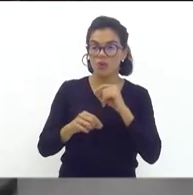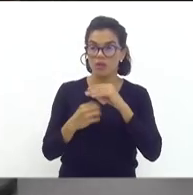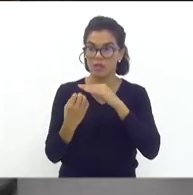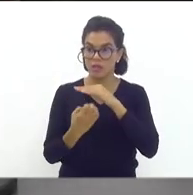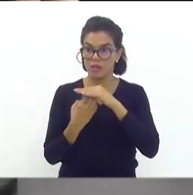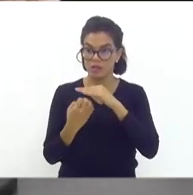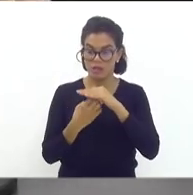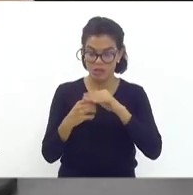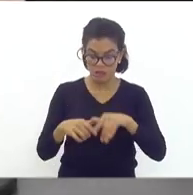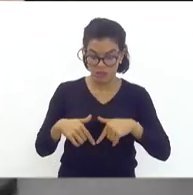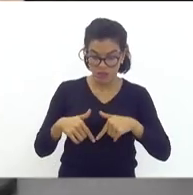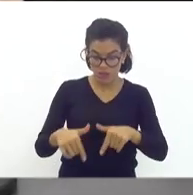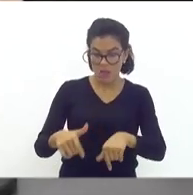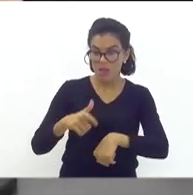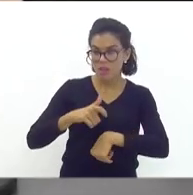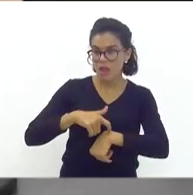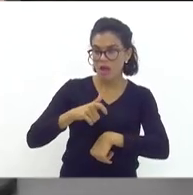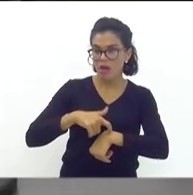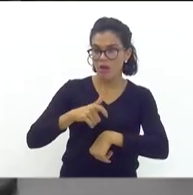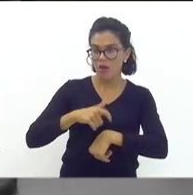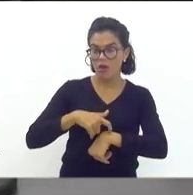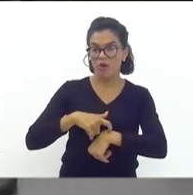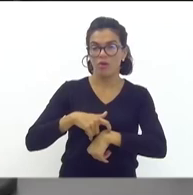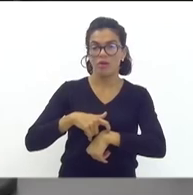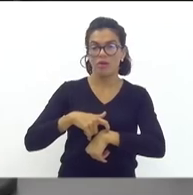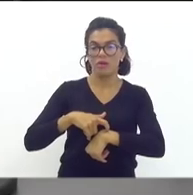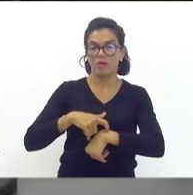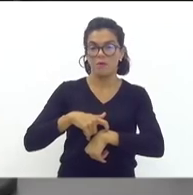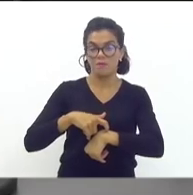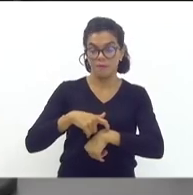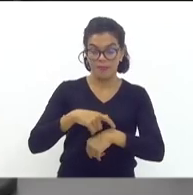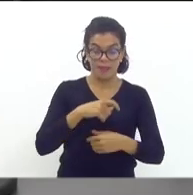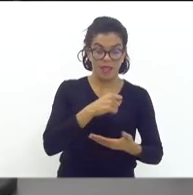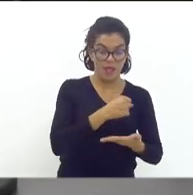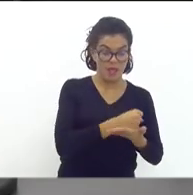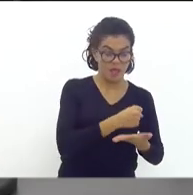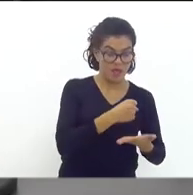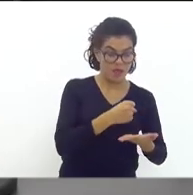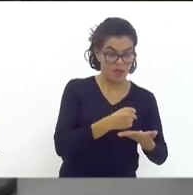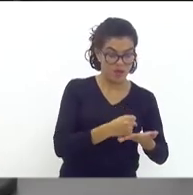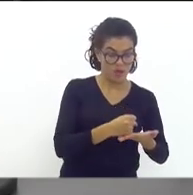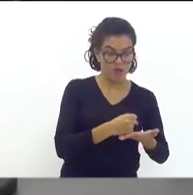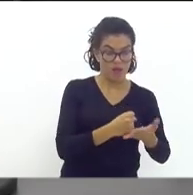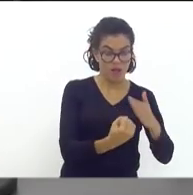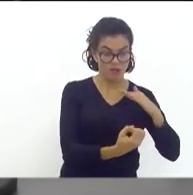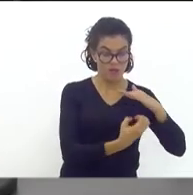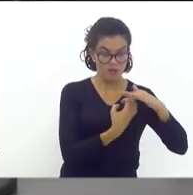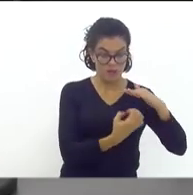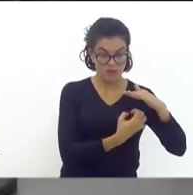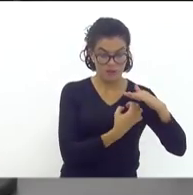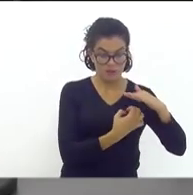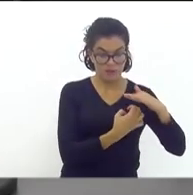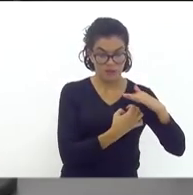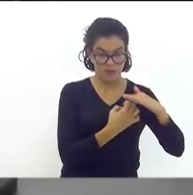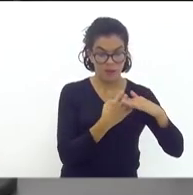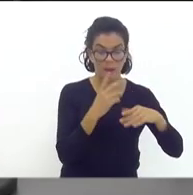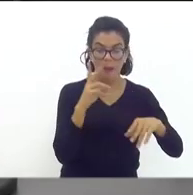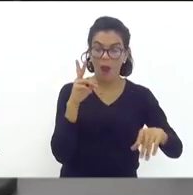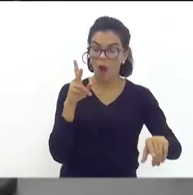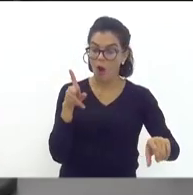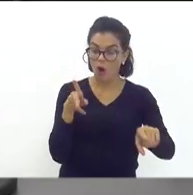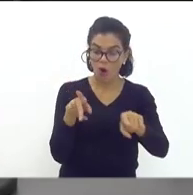a partir do momento em que a concessionária interrompe o serviço